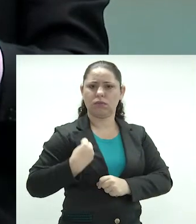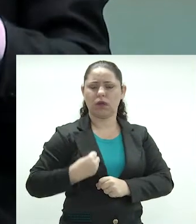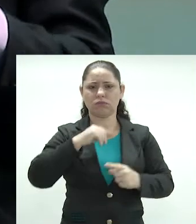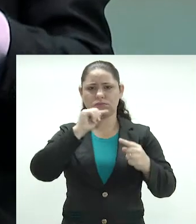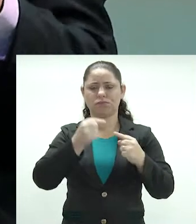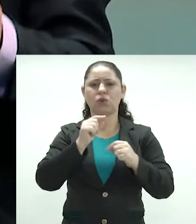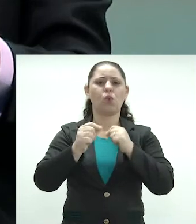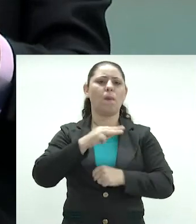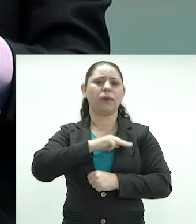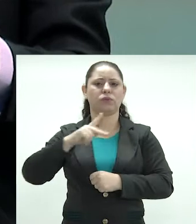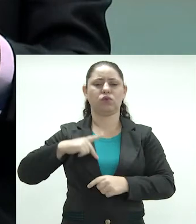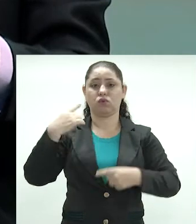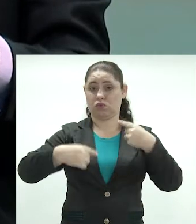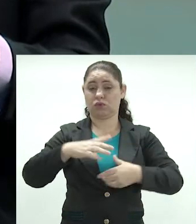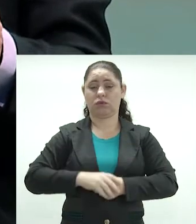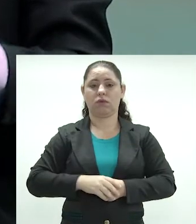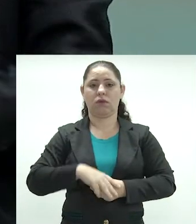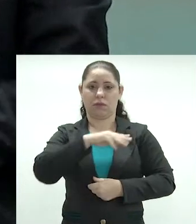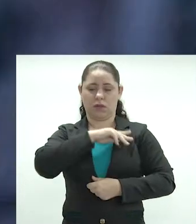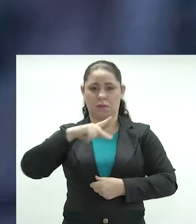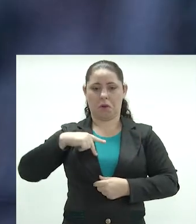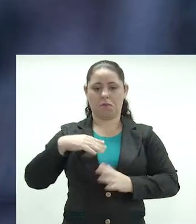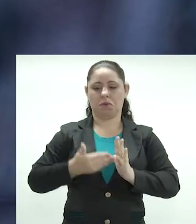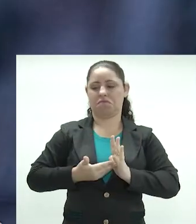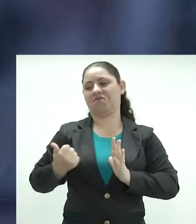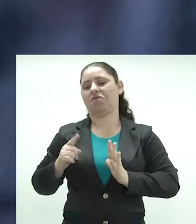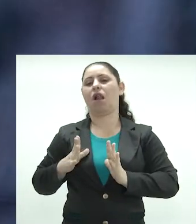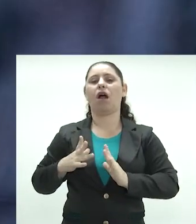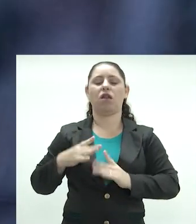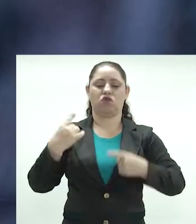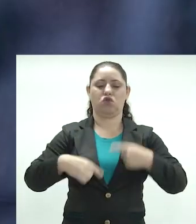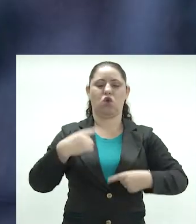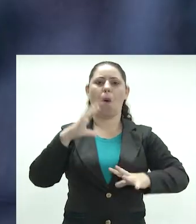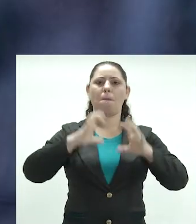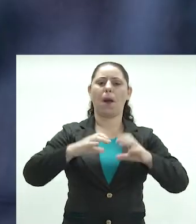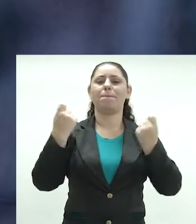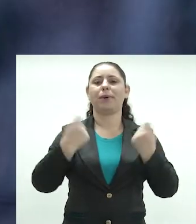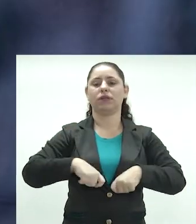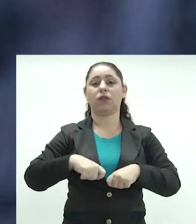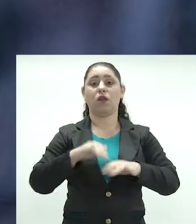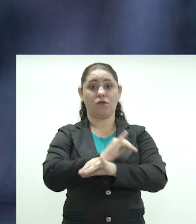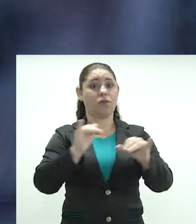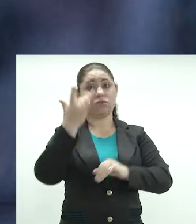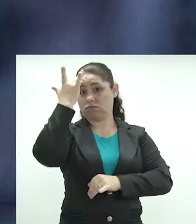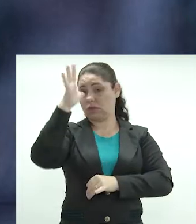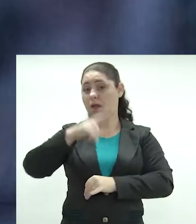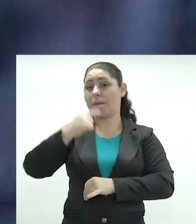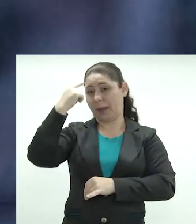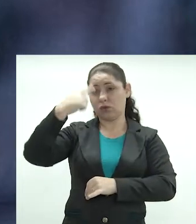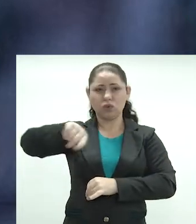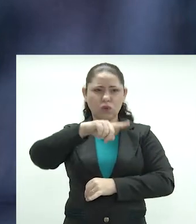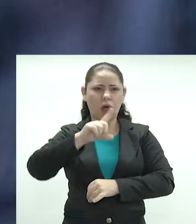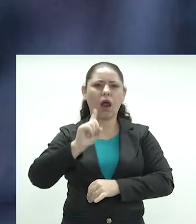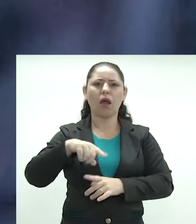funcionando, todos têm a participação direta do Ministério Público na discussão. O Ministério Público não se furtou a participar ativamente do debate, deu exemplo, essa informação, por